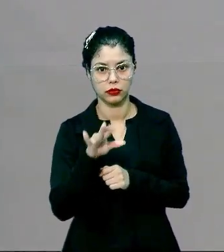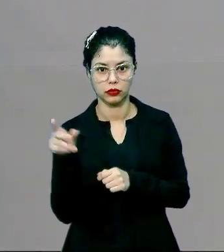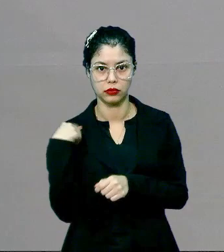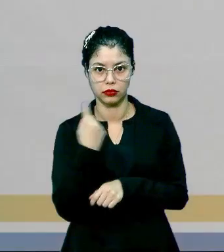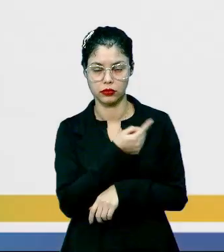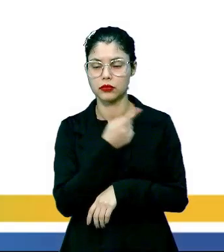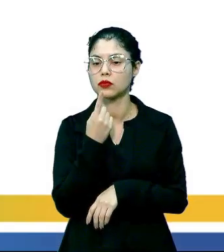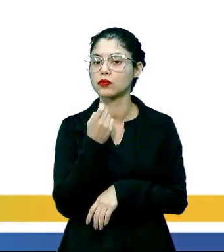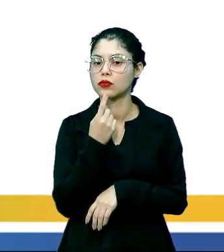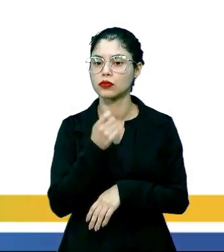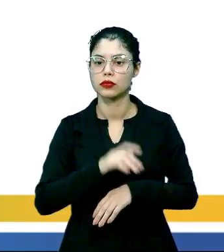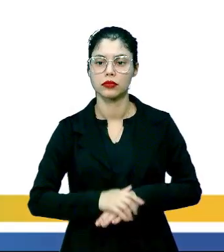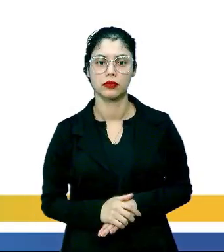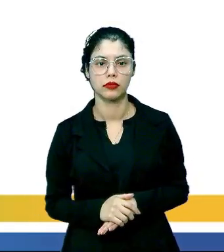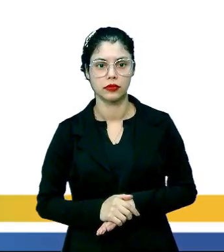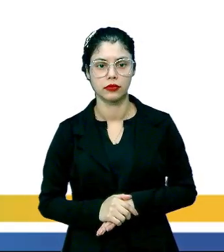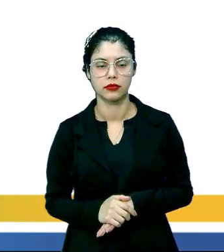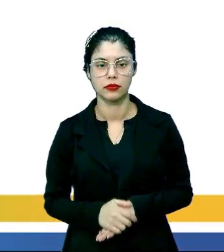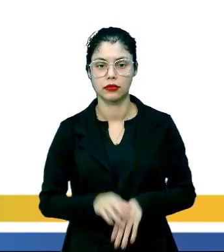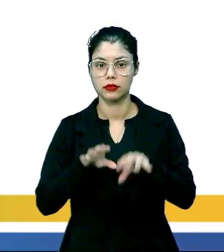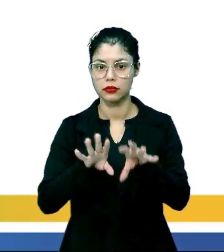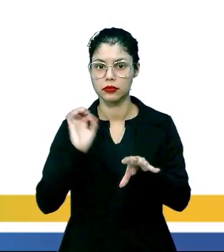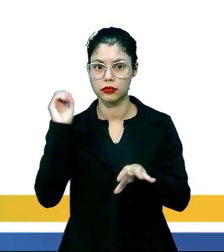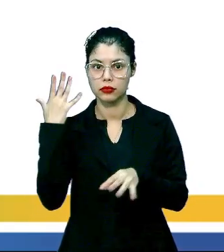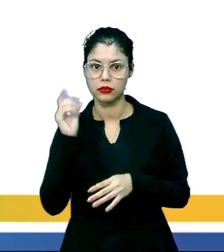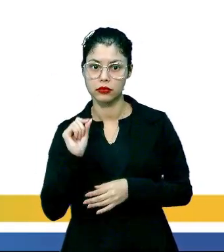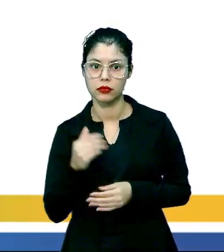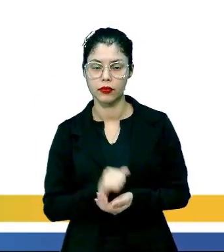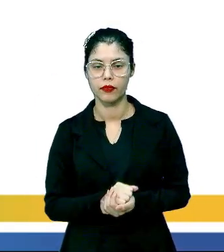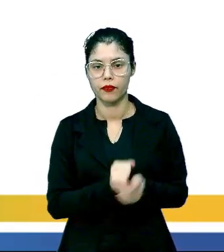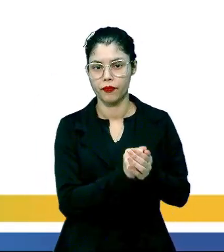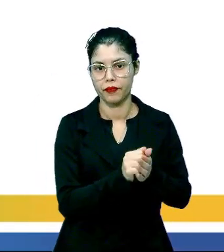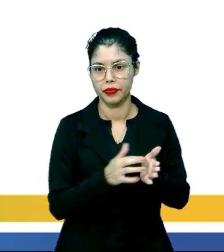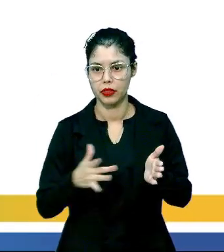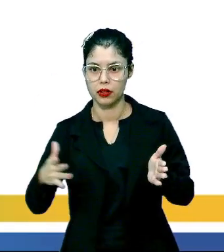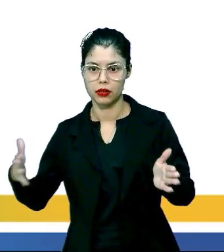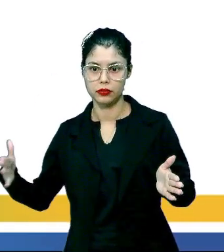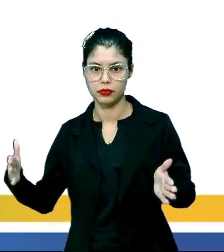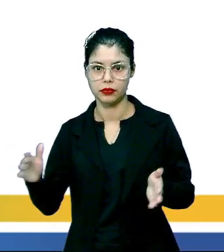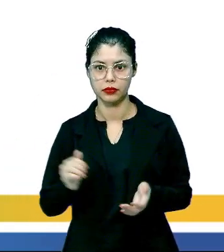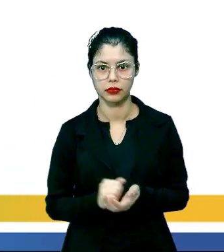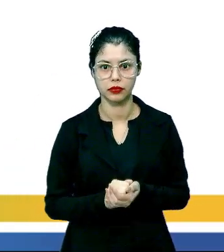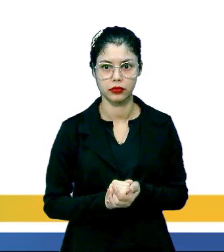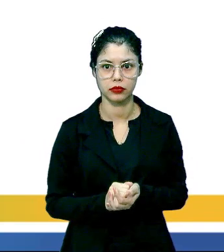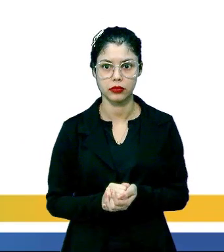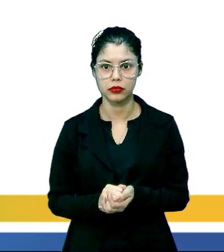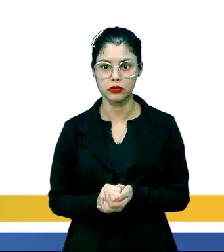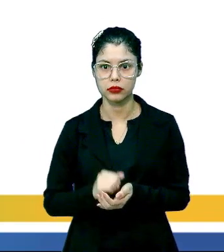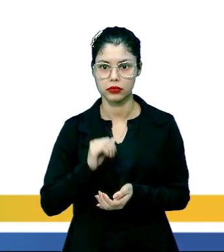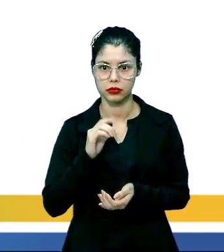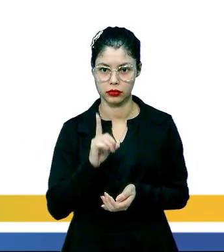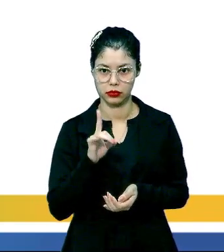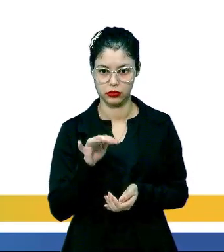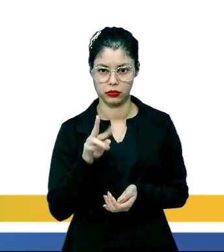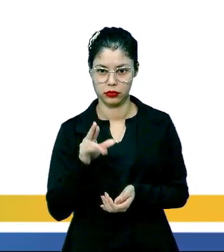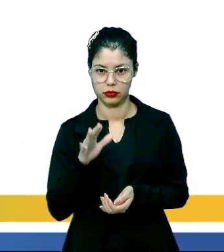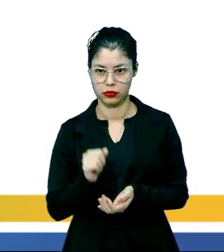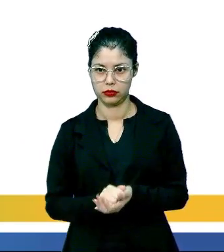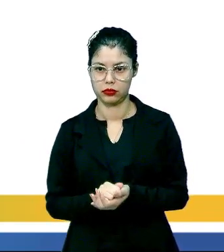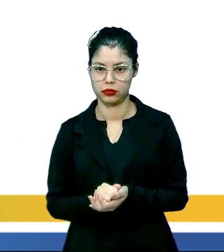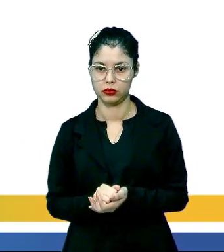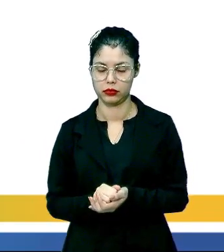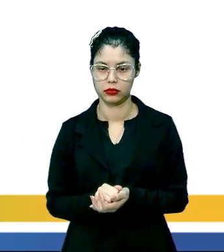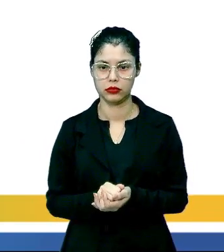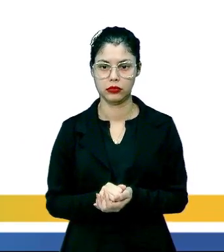do nosso sangue. Com isso, vai seguindo aí pelo tubo contornado proximal, conhecido também como